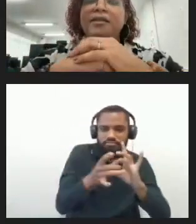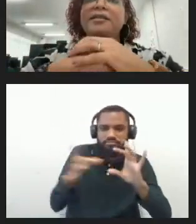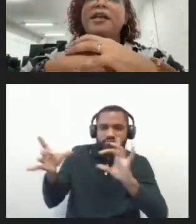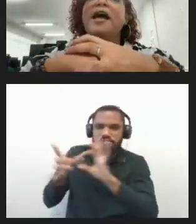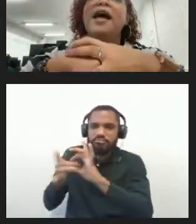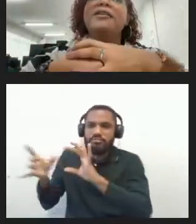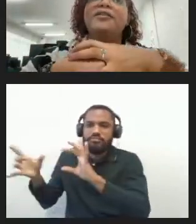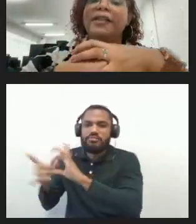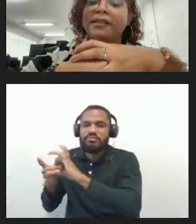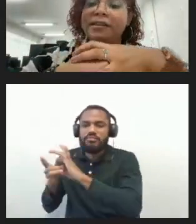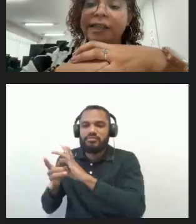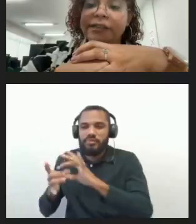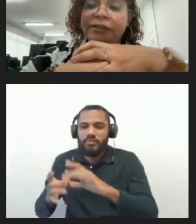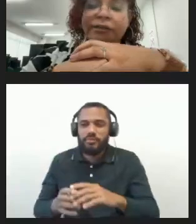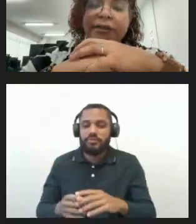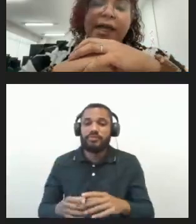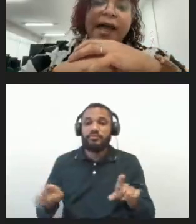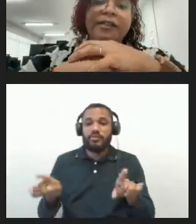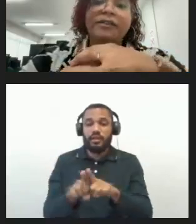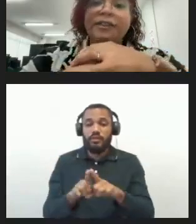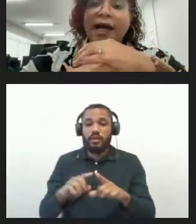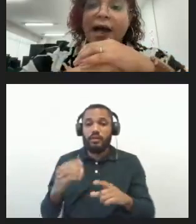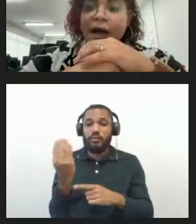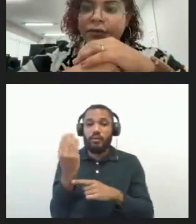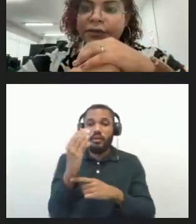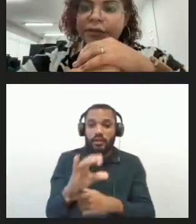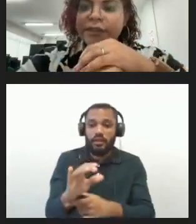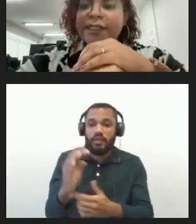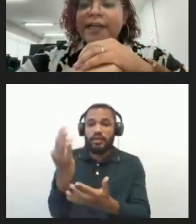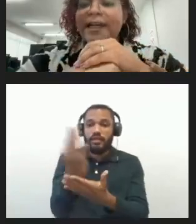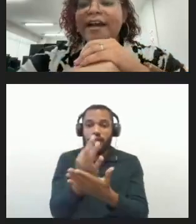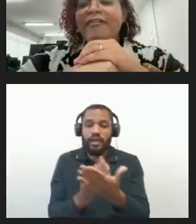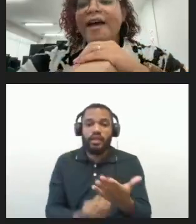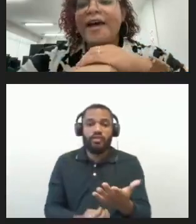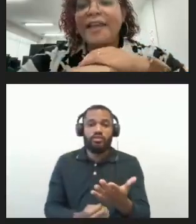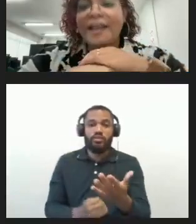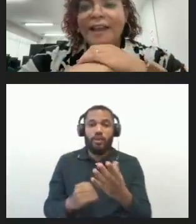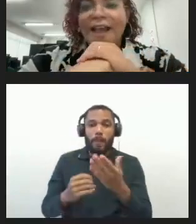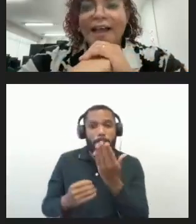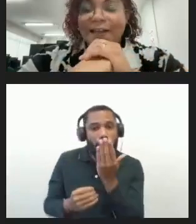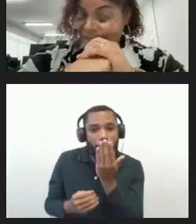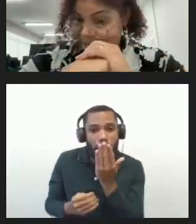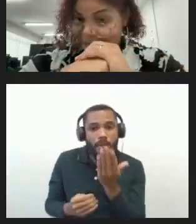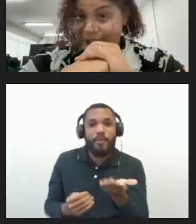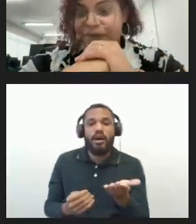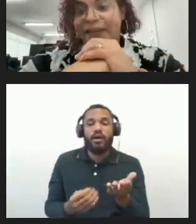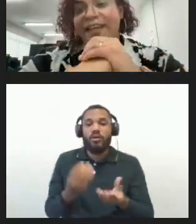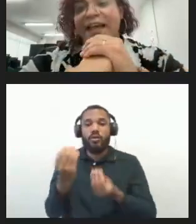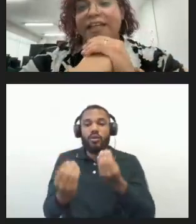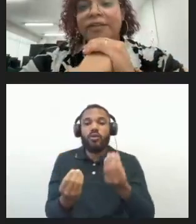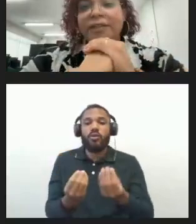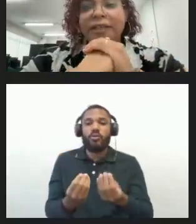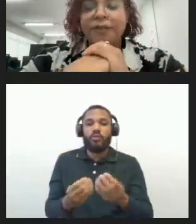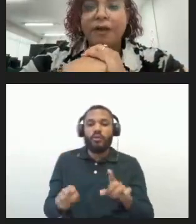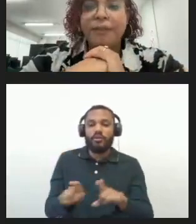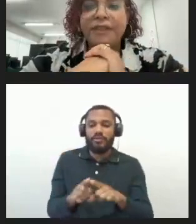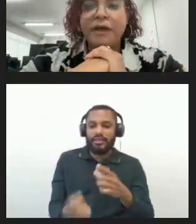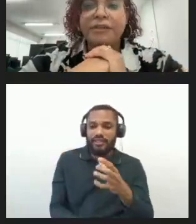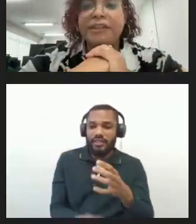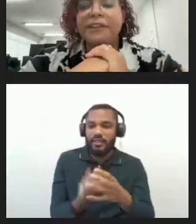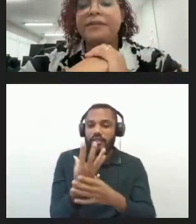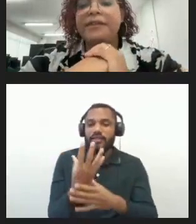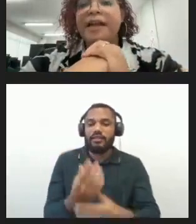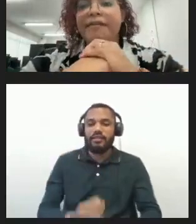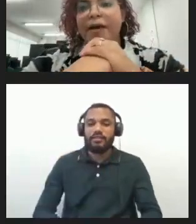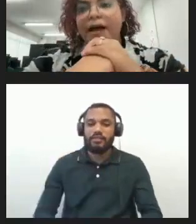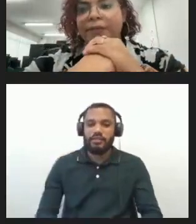essas faixas, adicionar texto, adicionar áudio, gravar e criar. Que aí nós temos a